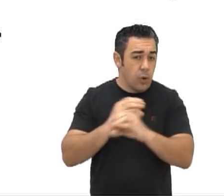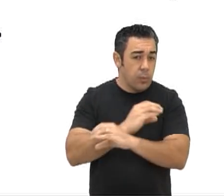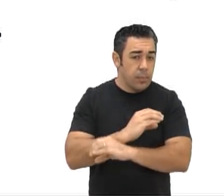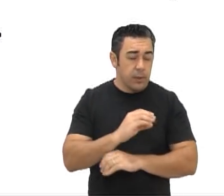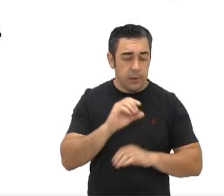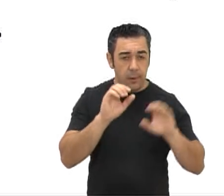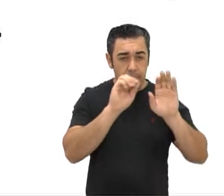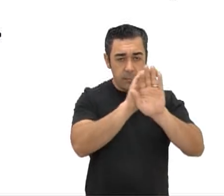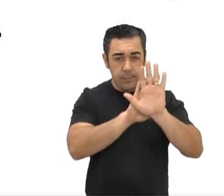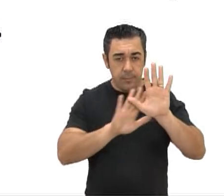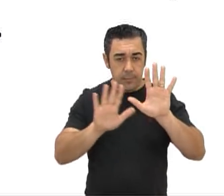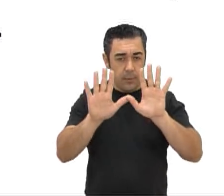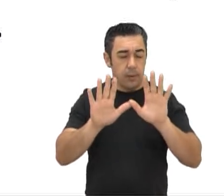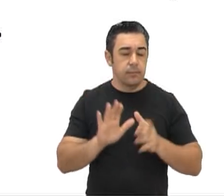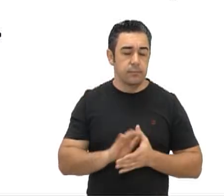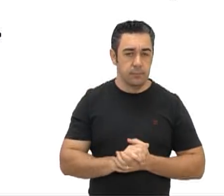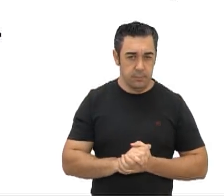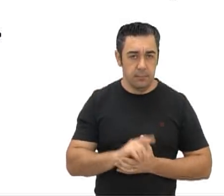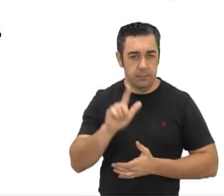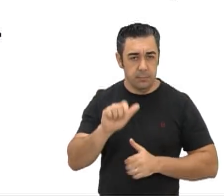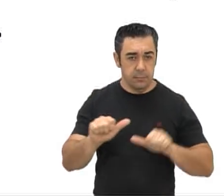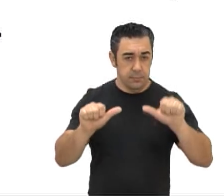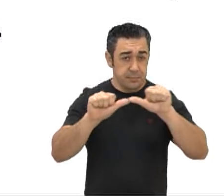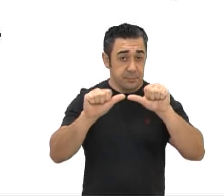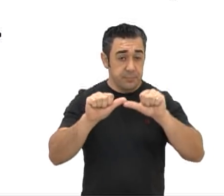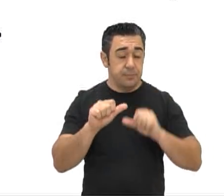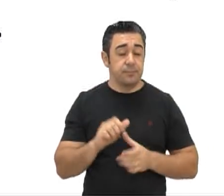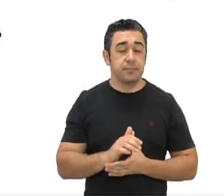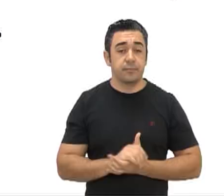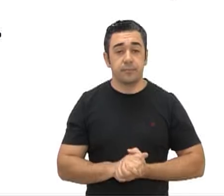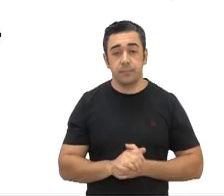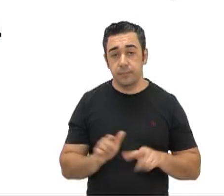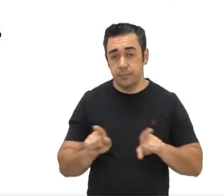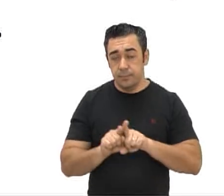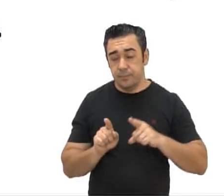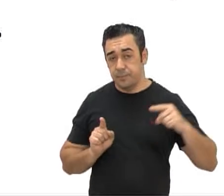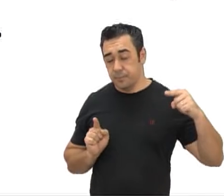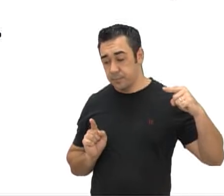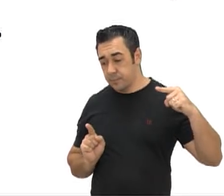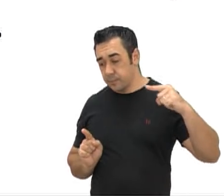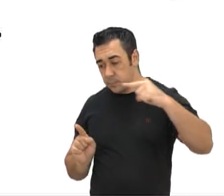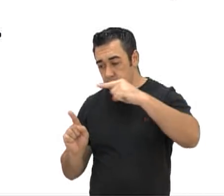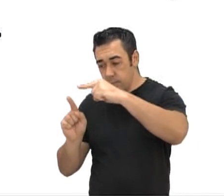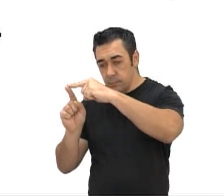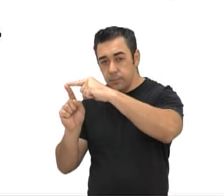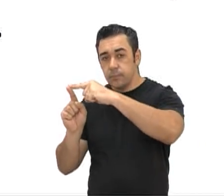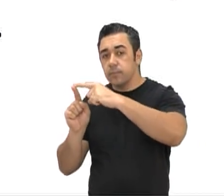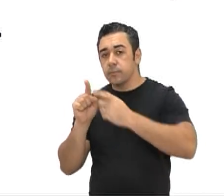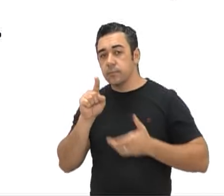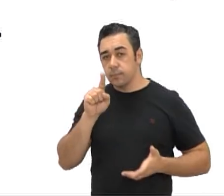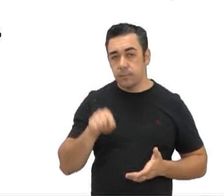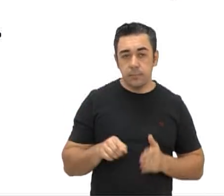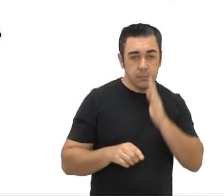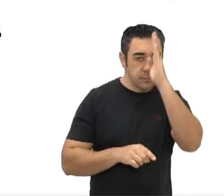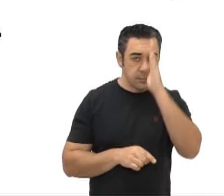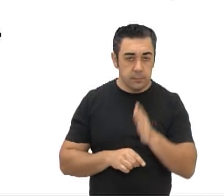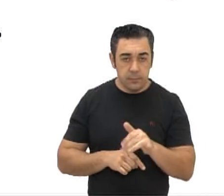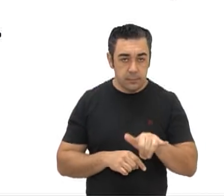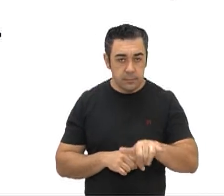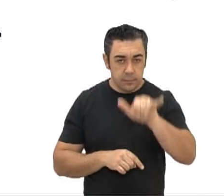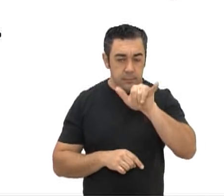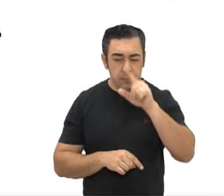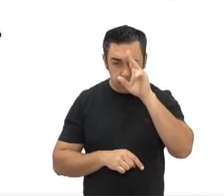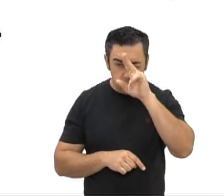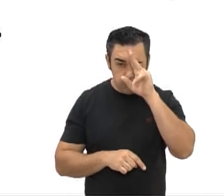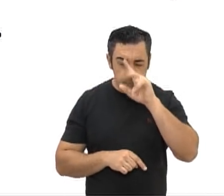figura simétrica, e complete os vértices em relação ao eixo Y. Vamos lembrar novamente